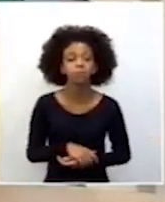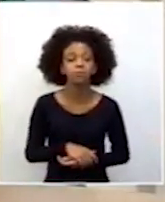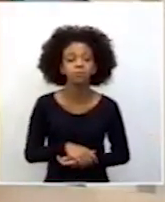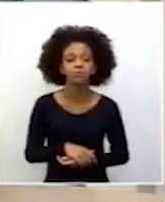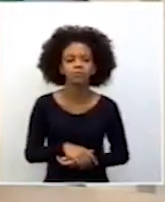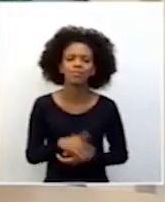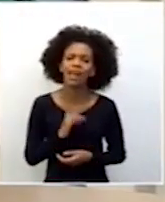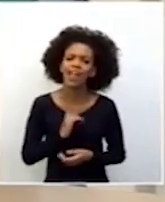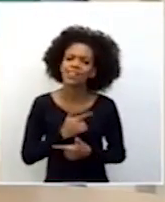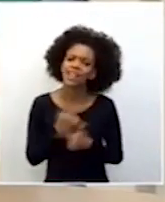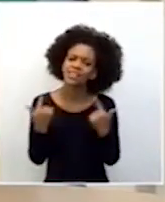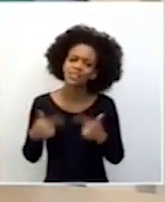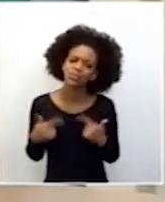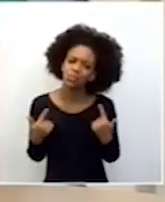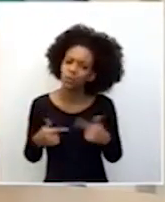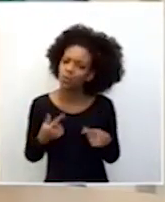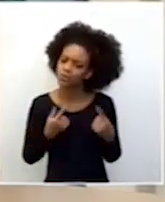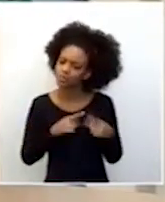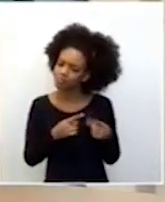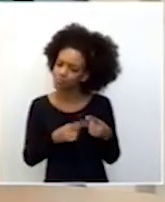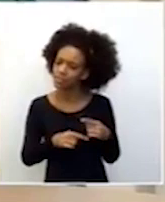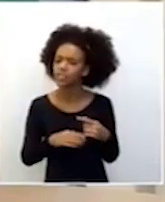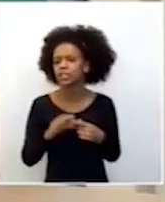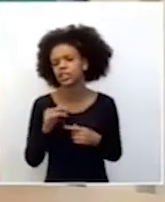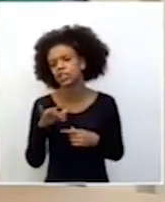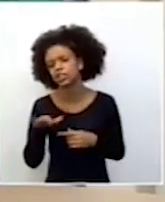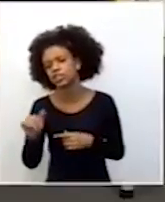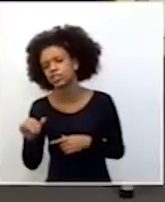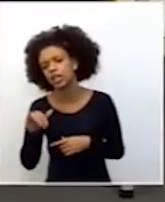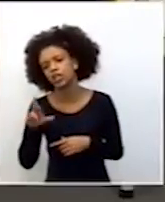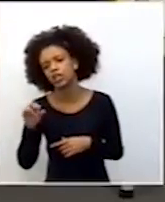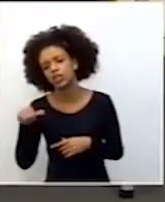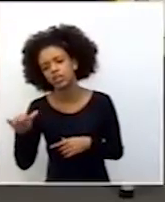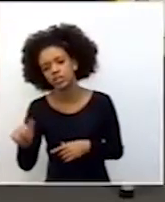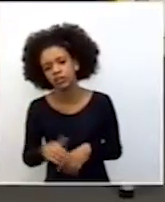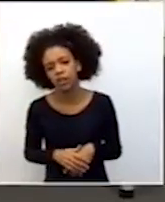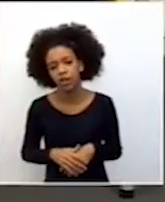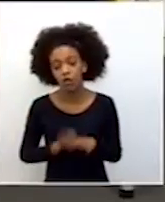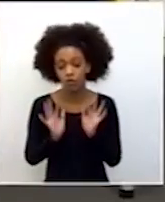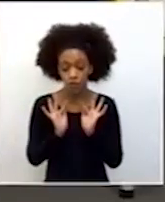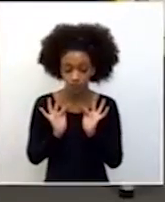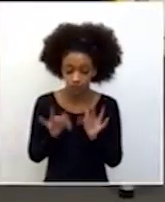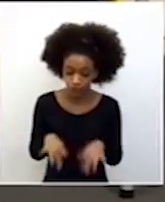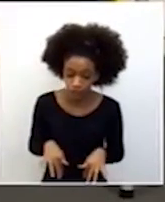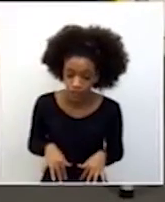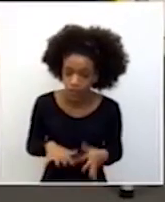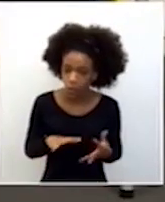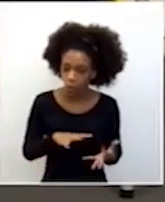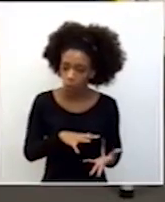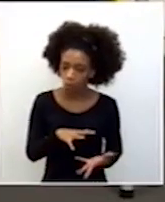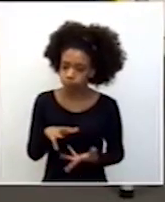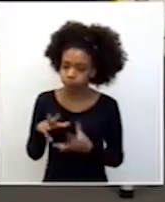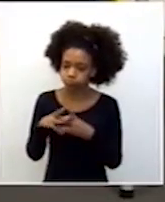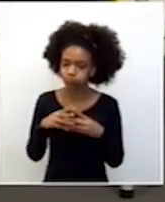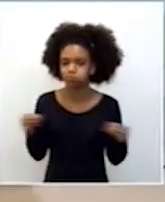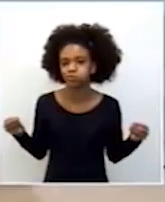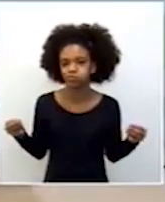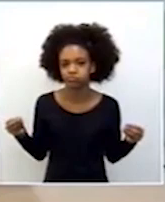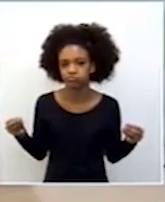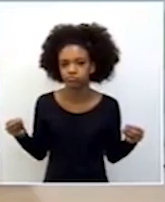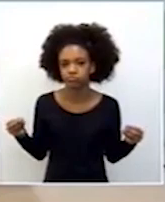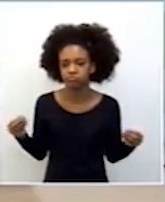Tem humor, ironia, crítica. Qual é a mensagem? Eles falaram que era fim do mundo. O fim do mundo, não somos capazes de cuidar do